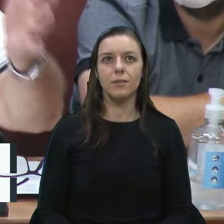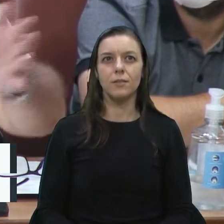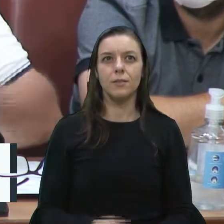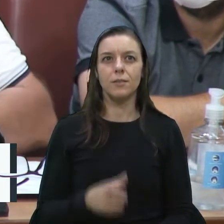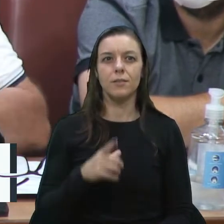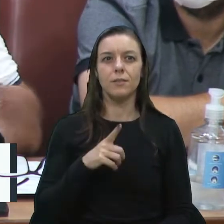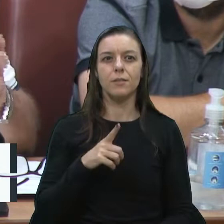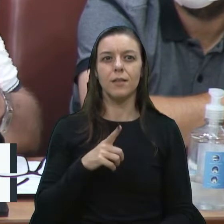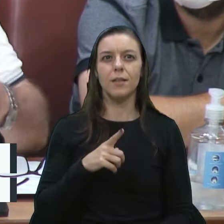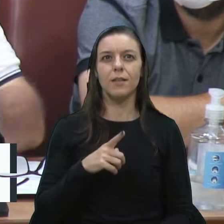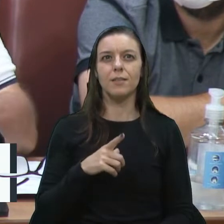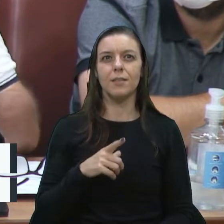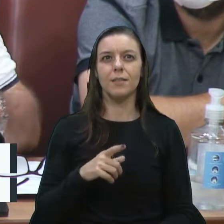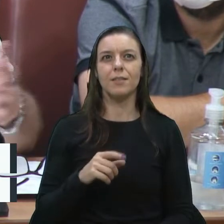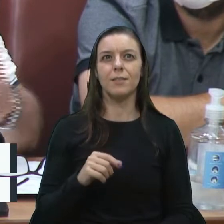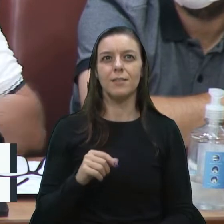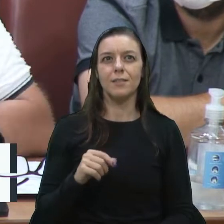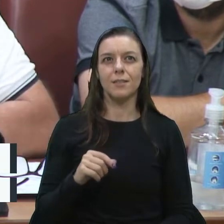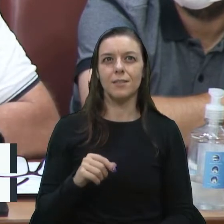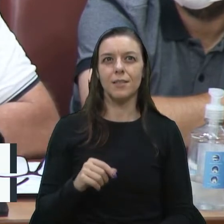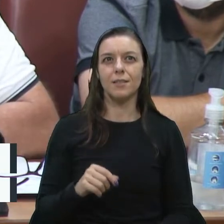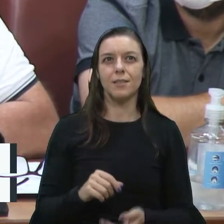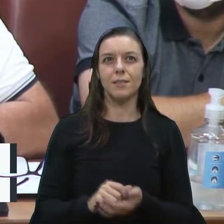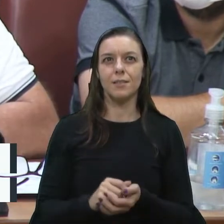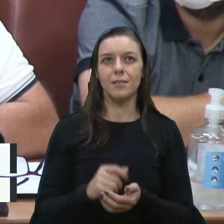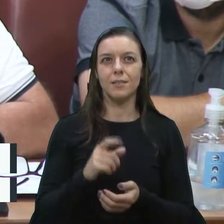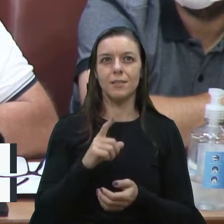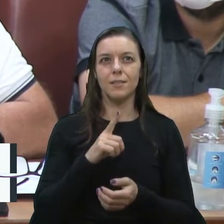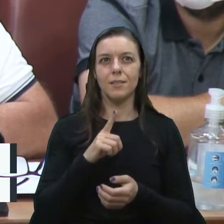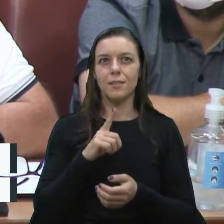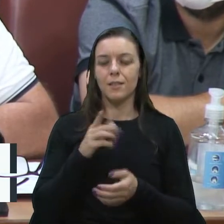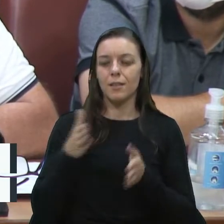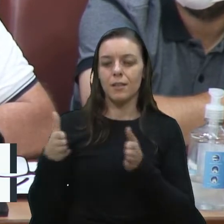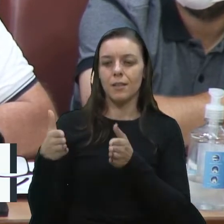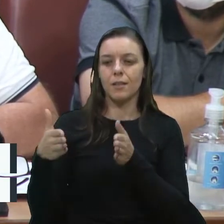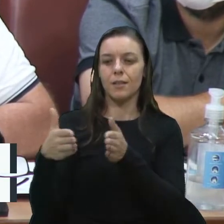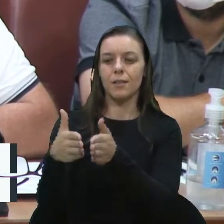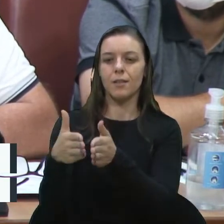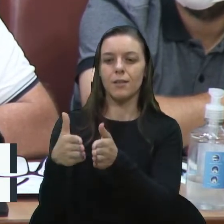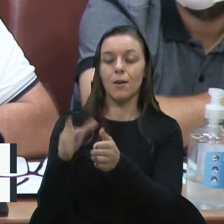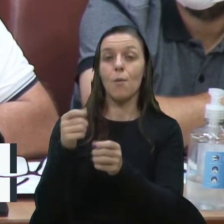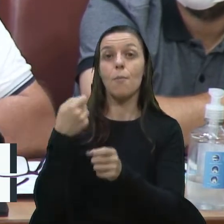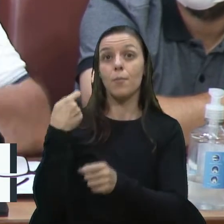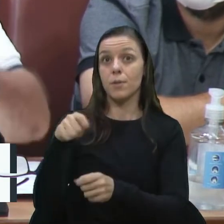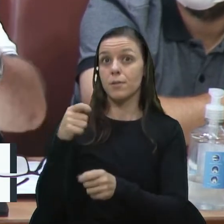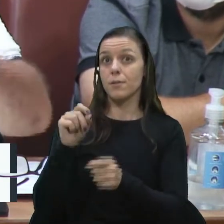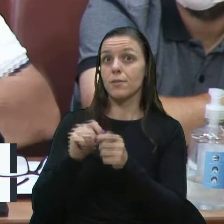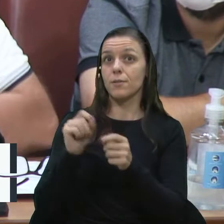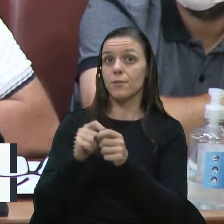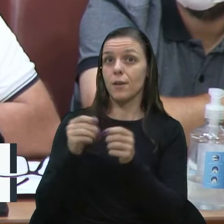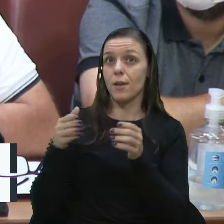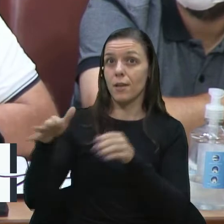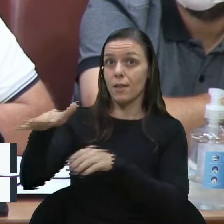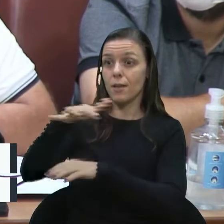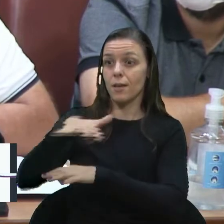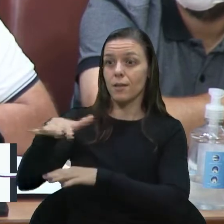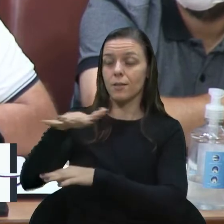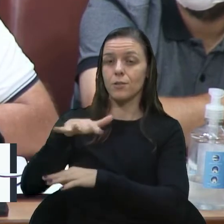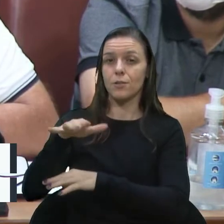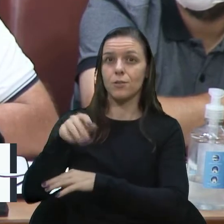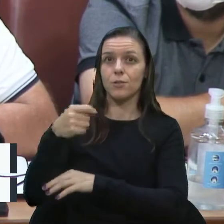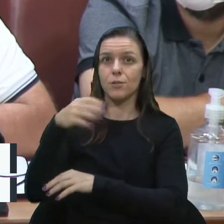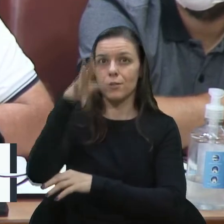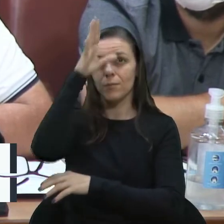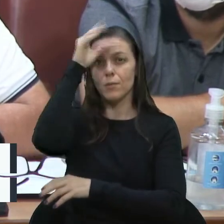tempo demora, porque estrangulava tudo. Então, assim, será feito um trabalho grande para aquela região que foi anunciada aqui ontem pelo